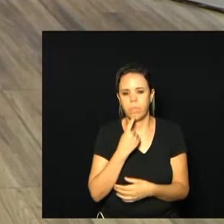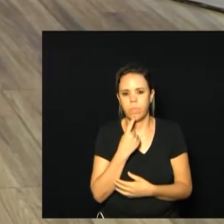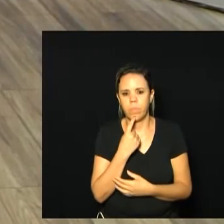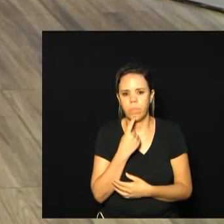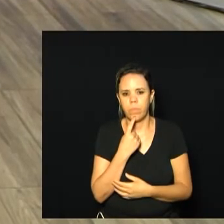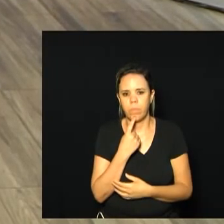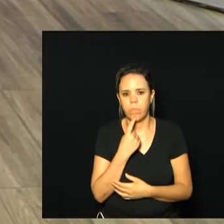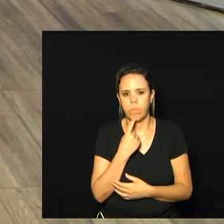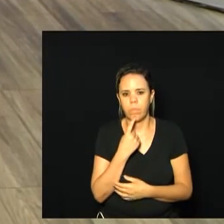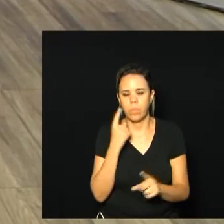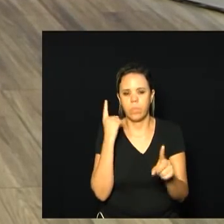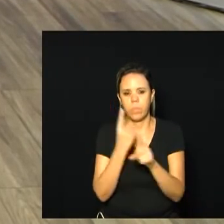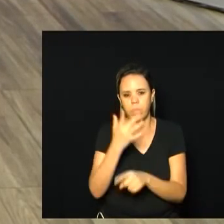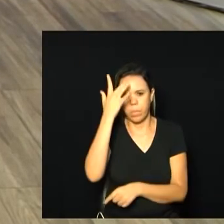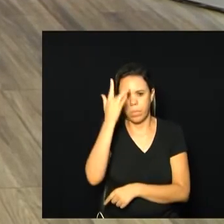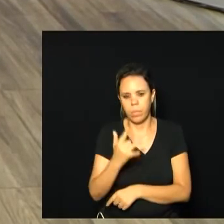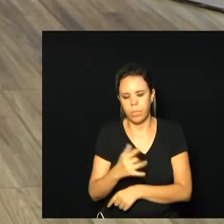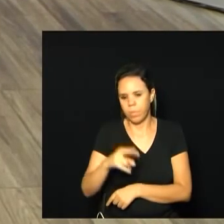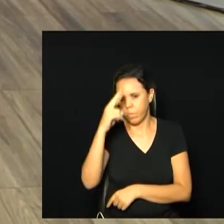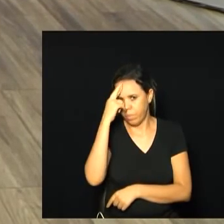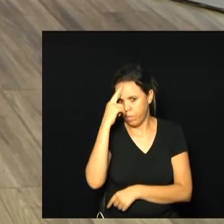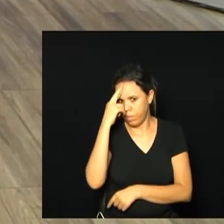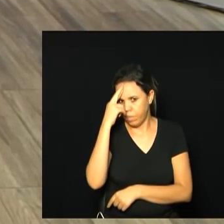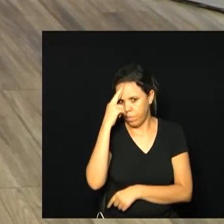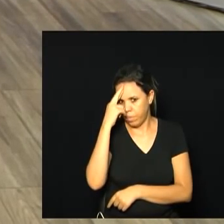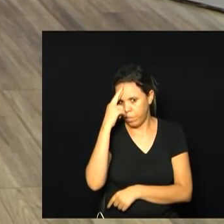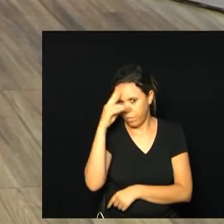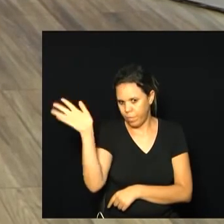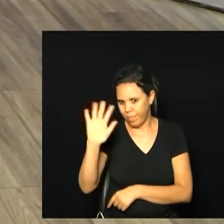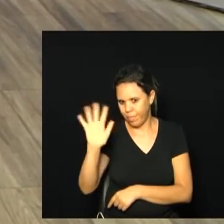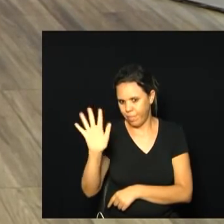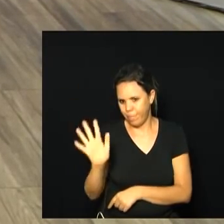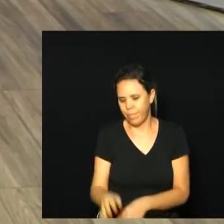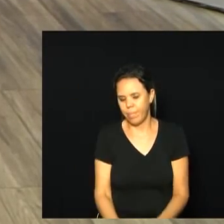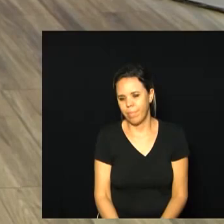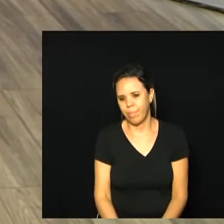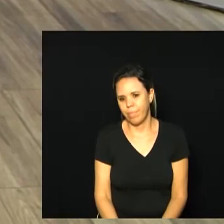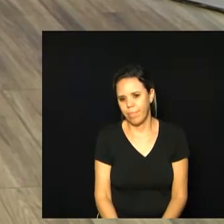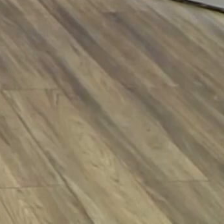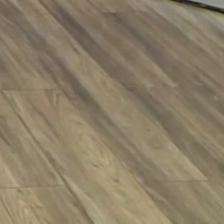Campinas. E nos vemos amanhã ao meio-dia. Até lá. Tchau, tchau.